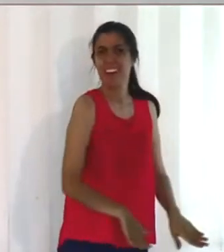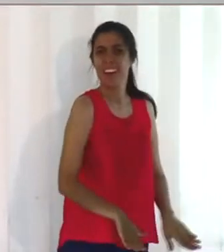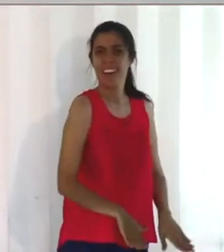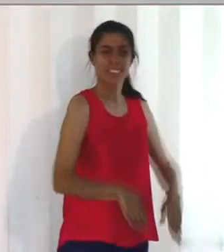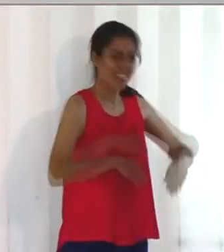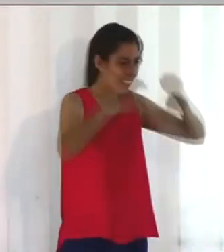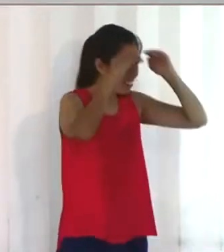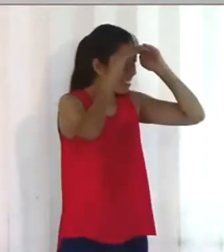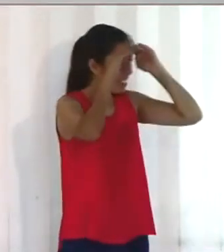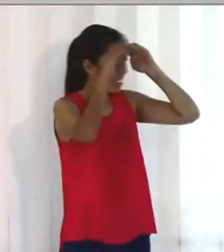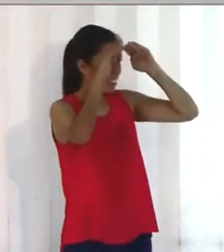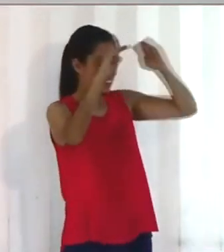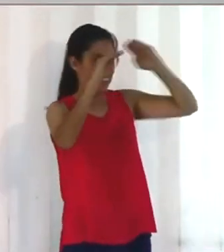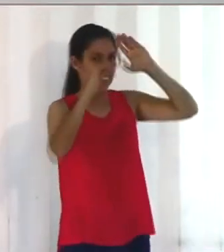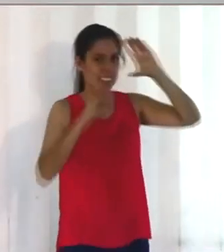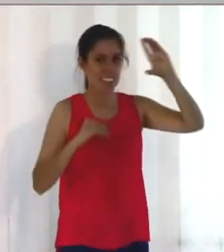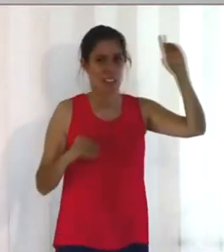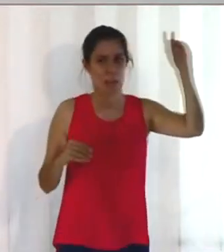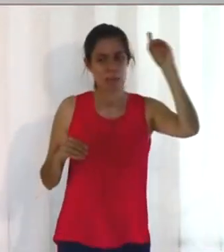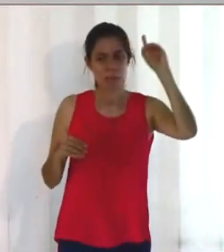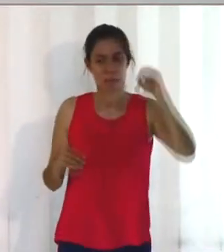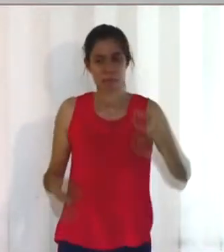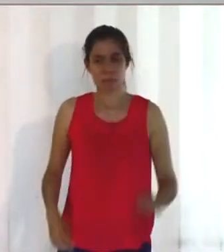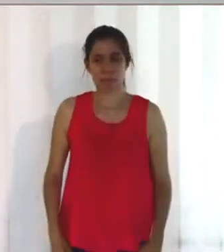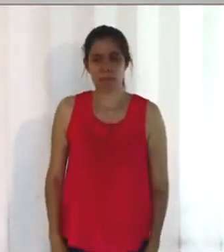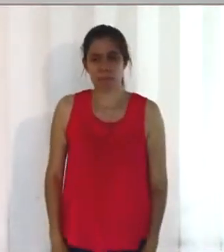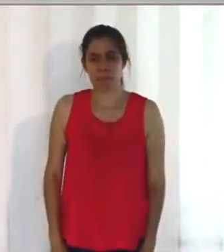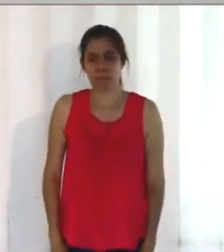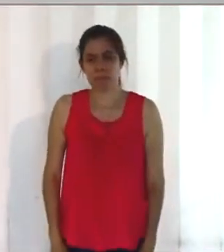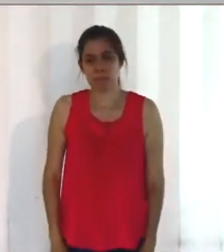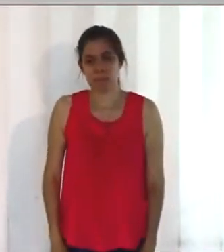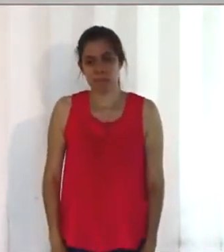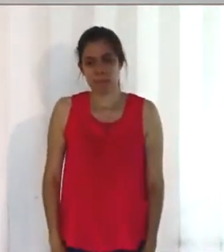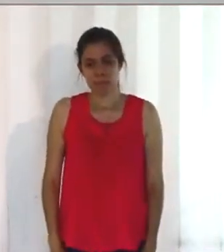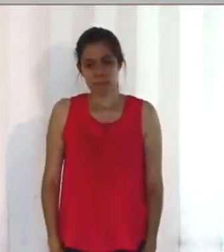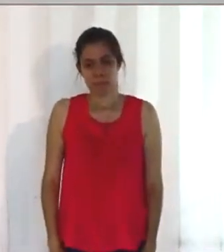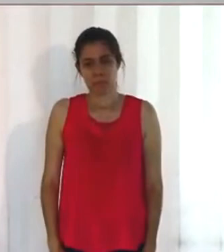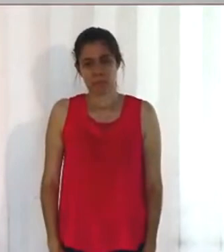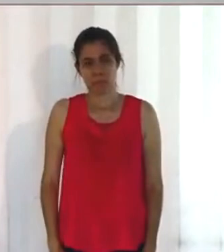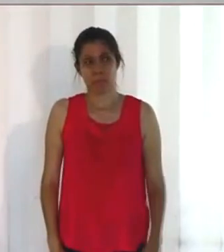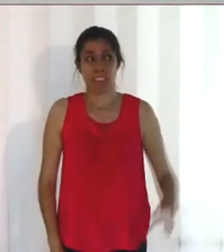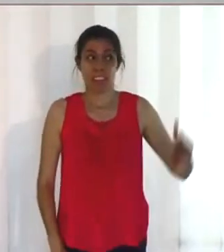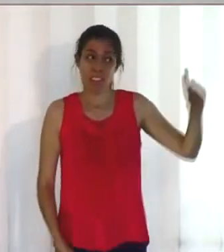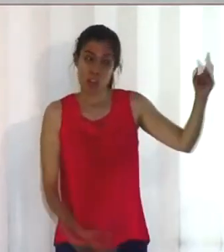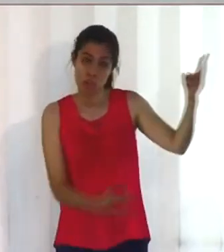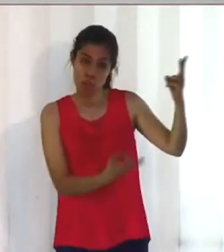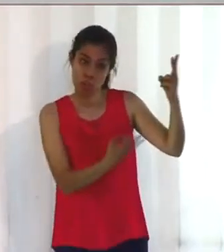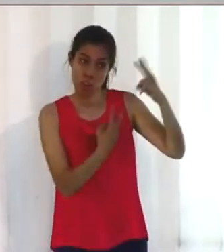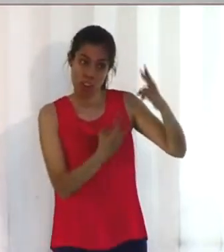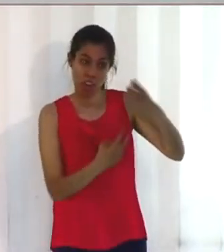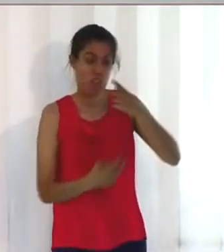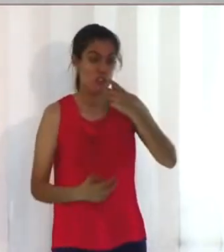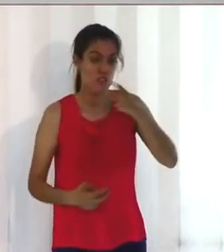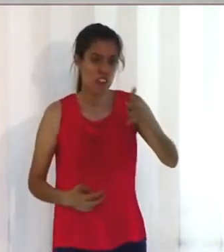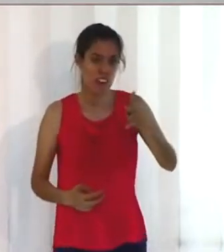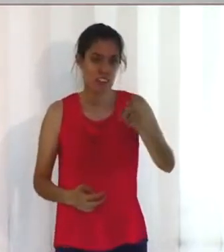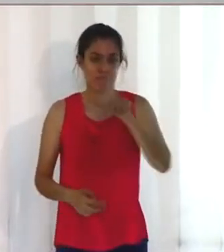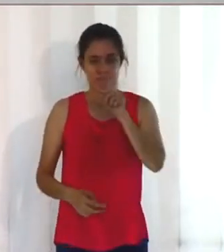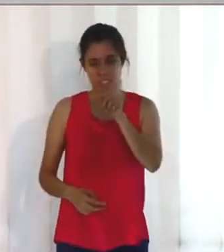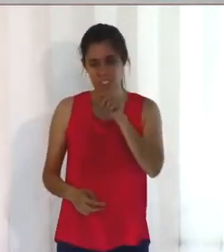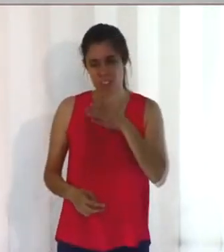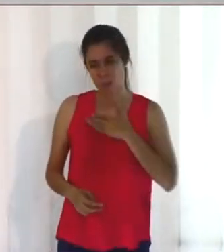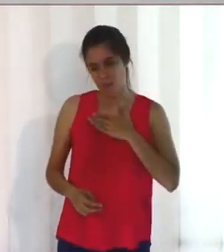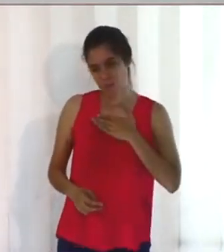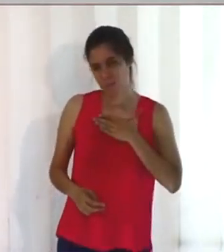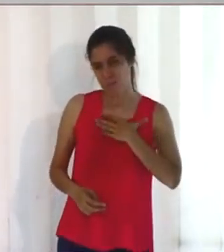Senhor seja vista por nosso Pai como assim, este é meu filho, esta é minha filha. Ela me obedece, porque